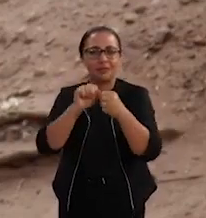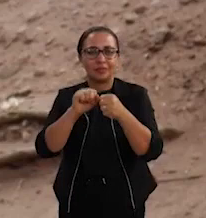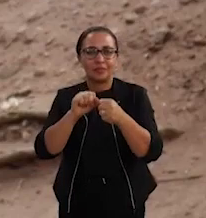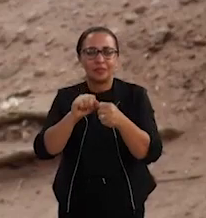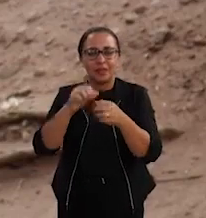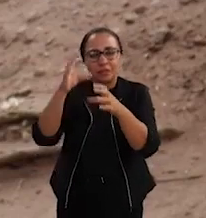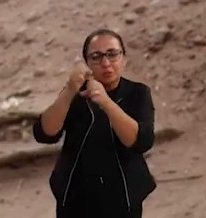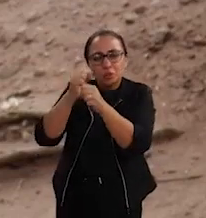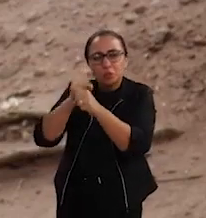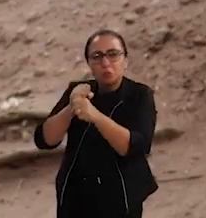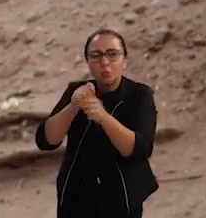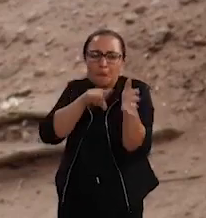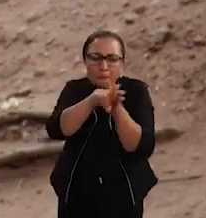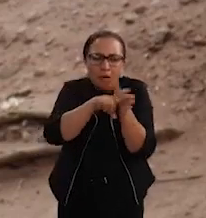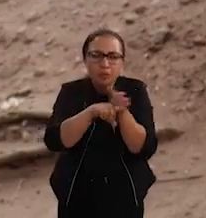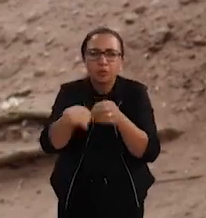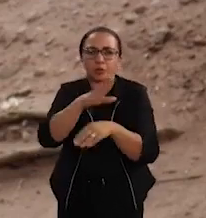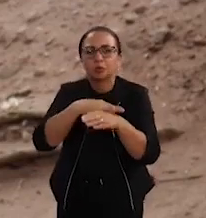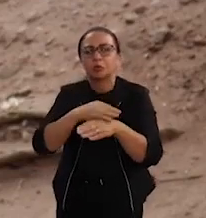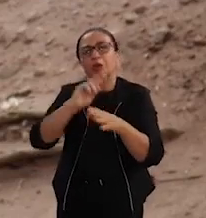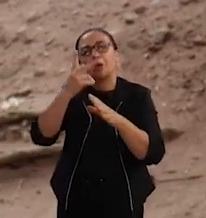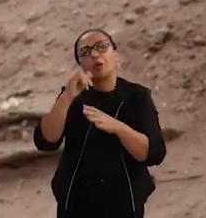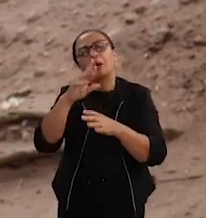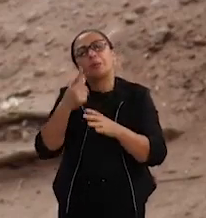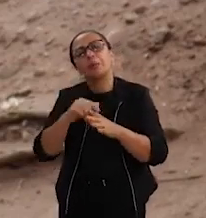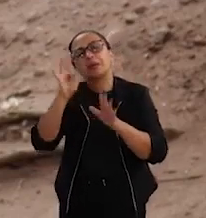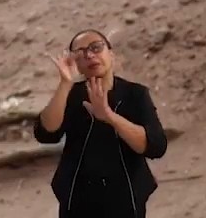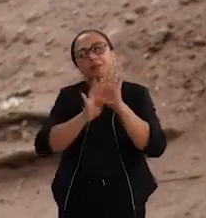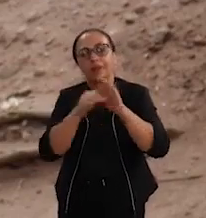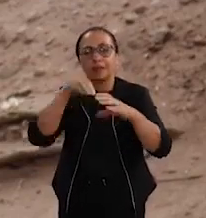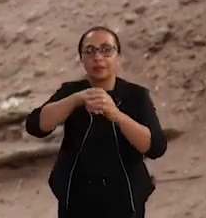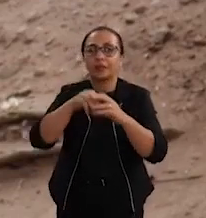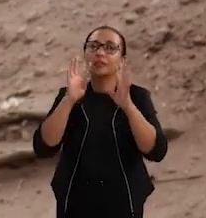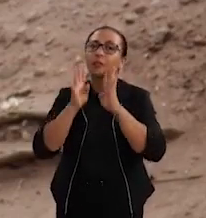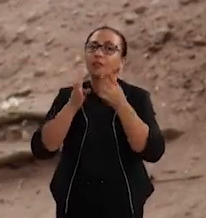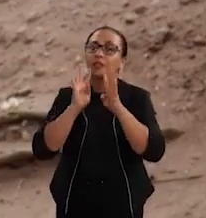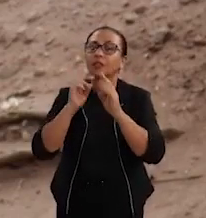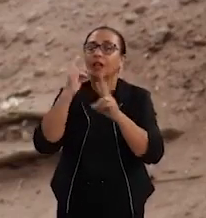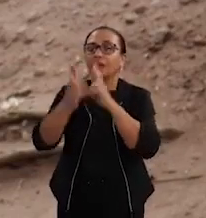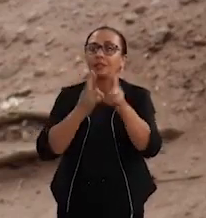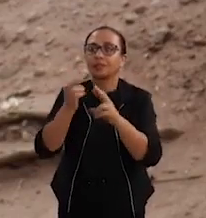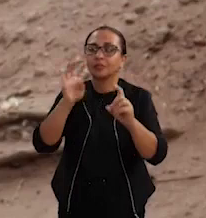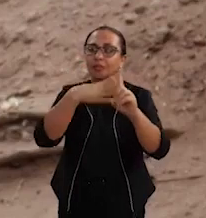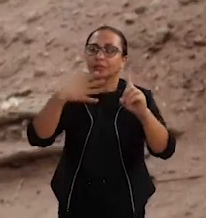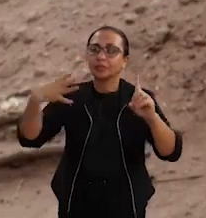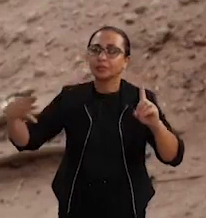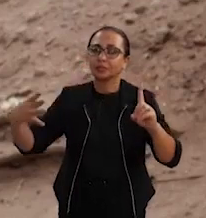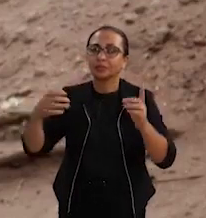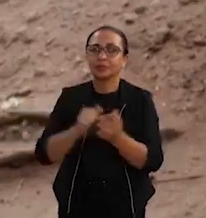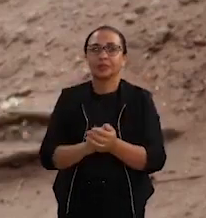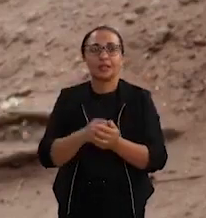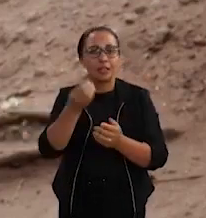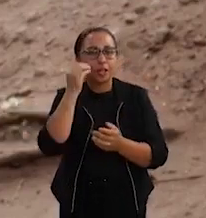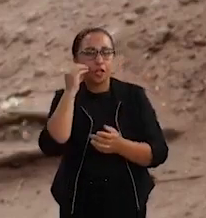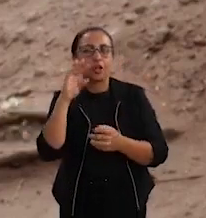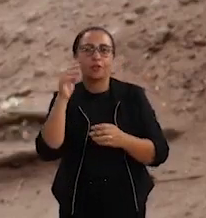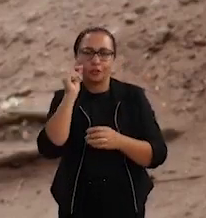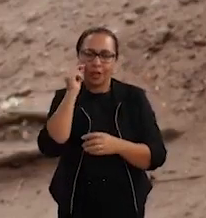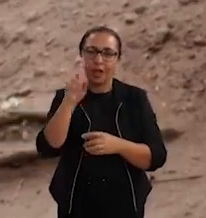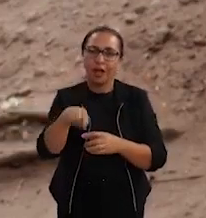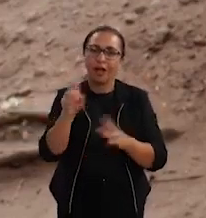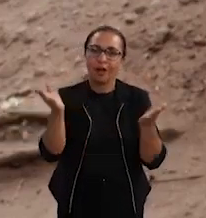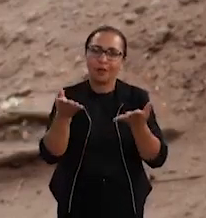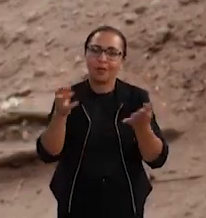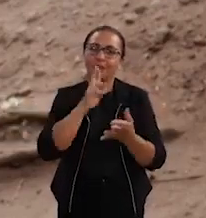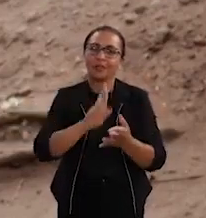Sudoeste da Bahia fez o levantamento do comportamento do hipertexto dentro do Facebook em relação à comunidade LGBTQIA+.